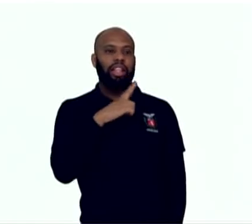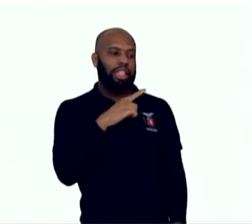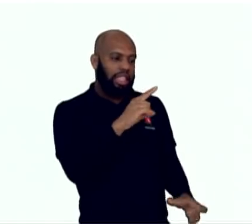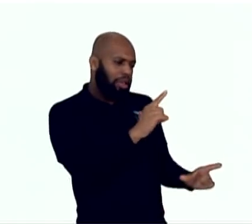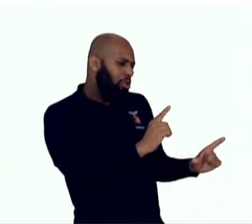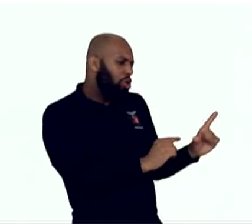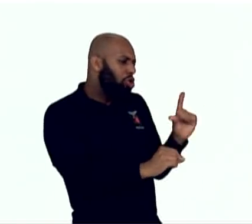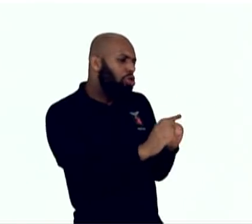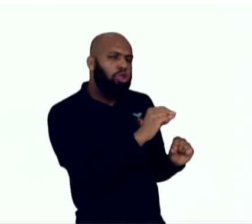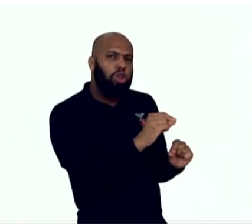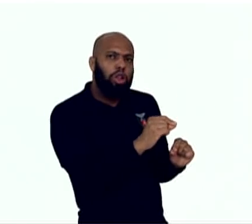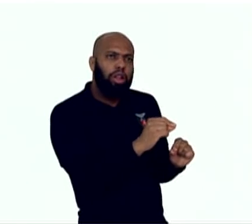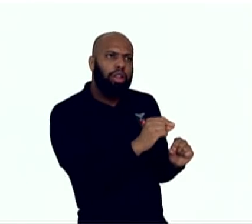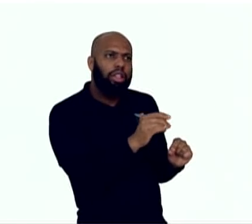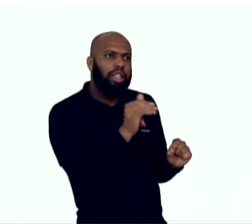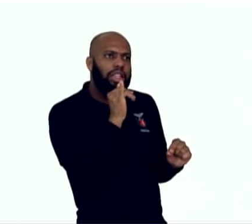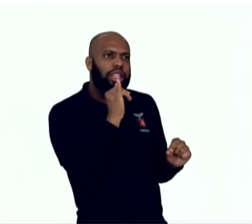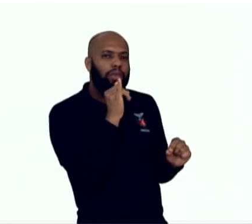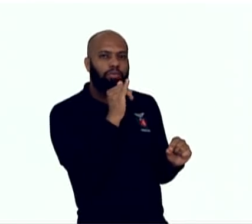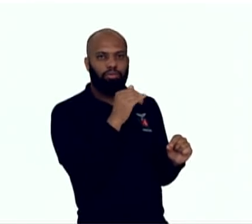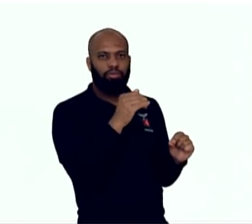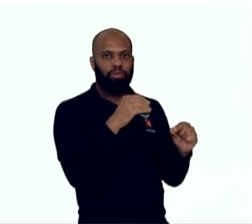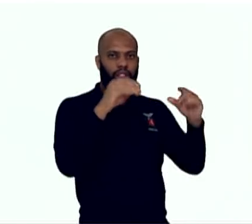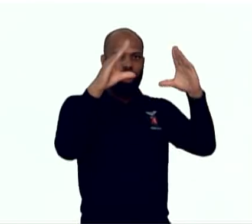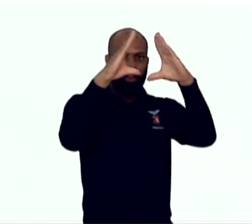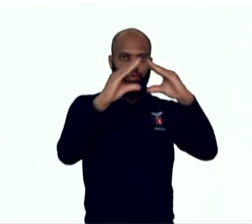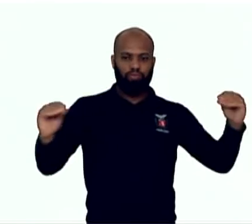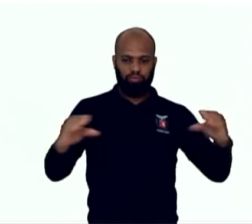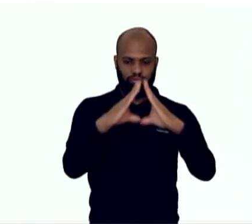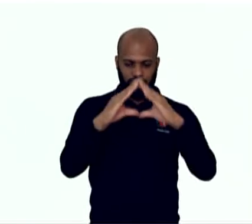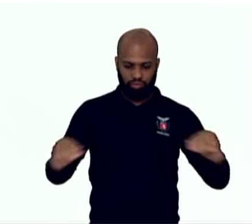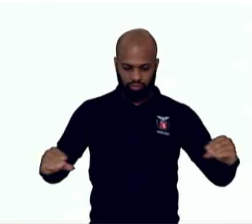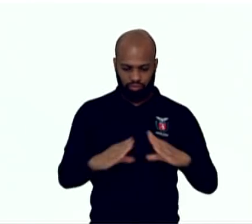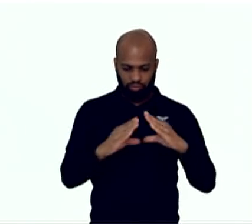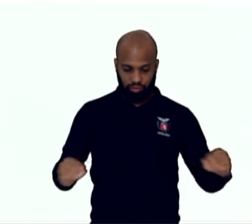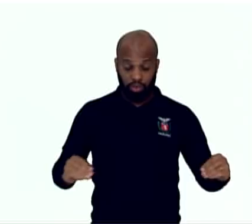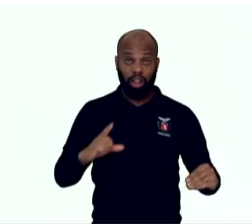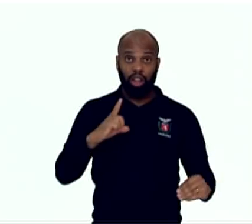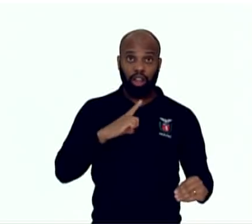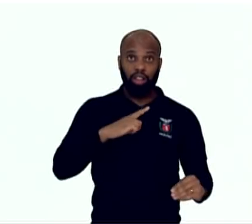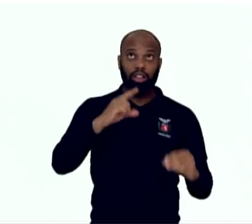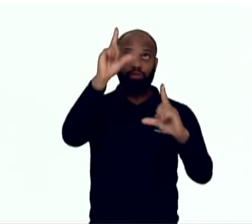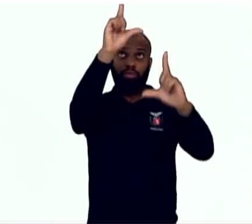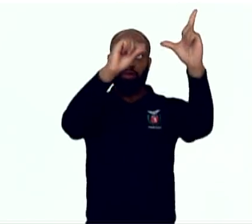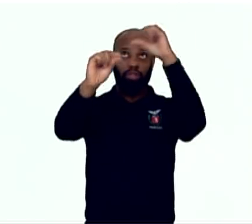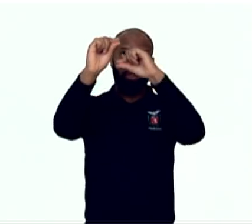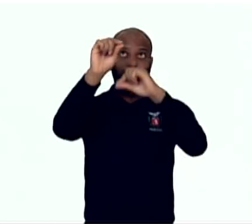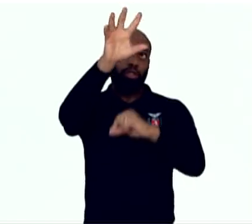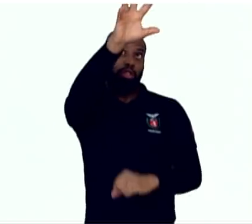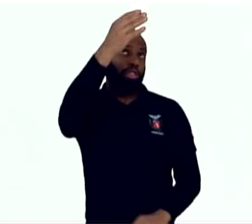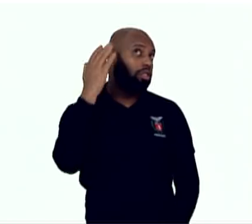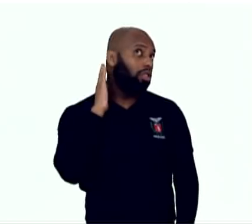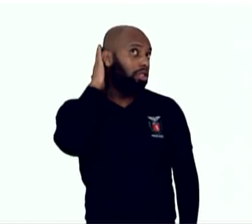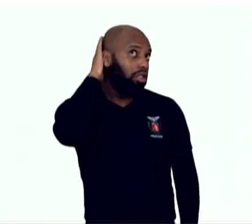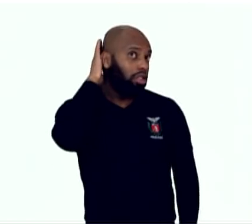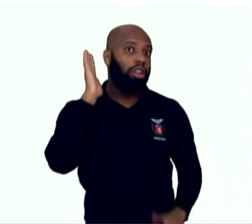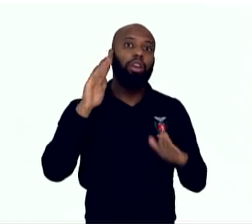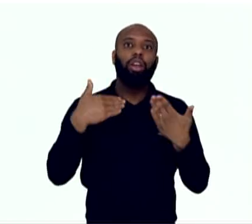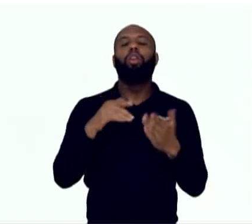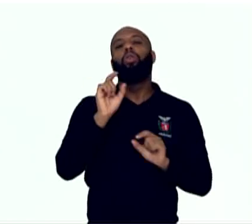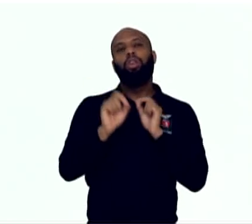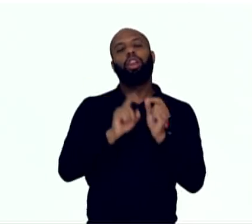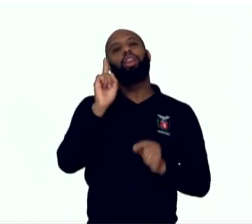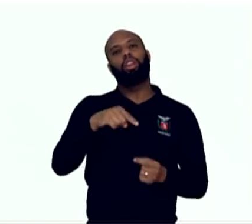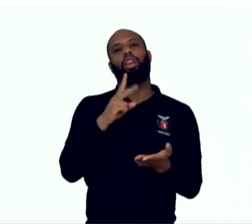uma estrelinha que você põe na árvore de Natal, por exemplo, e pôr no cabelo, aí estrela aqui é